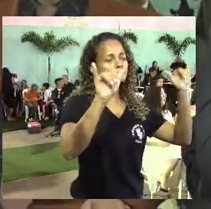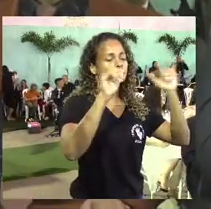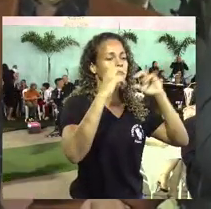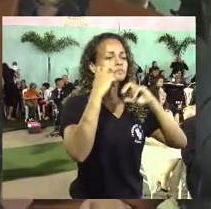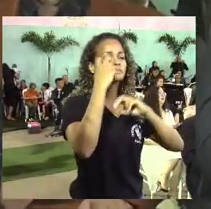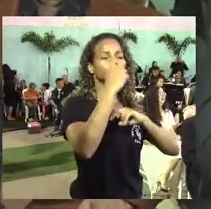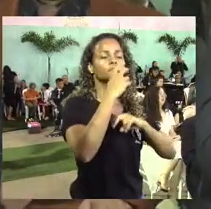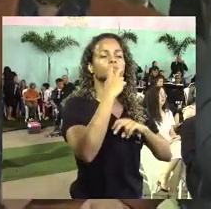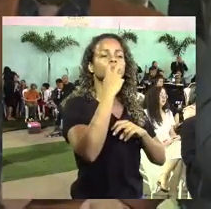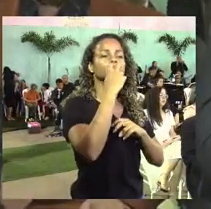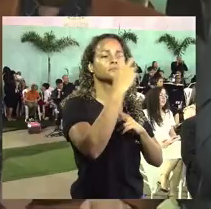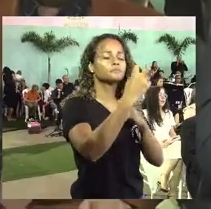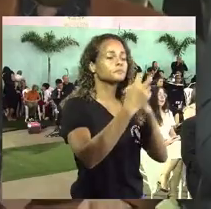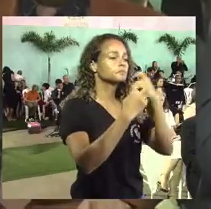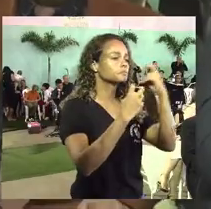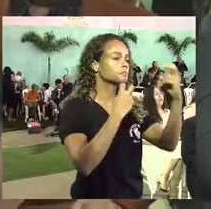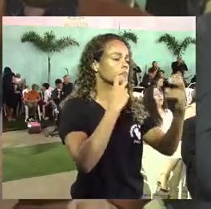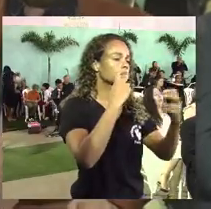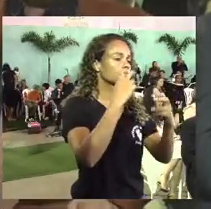diga levarei